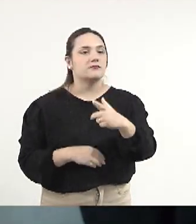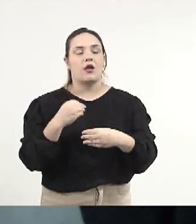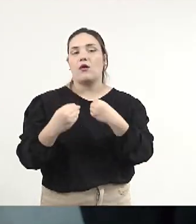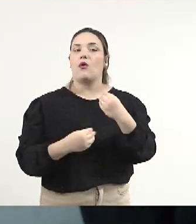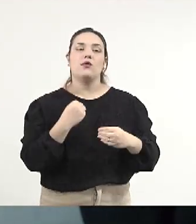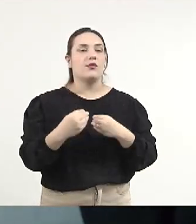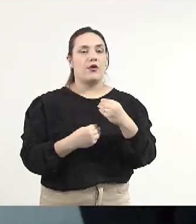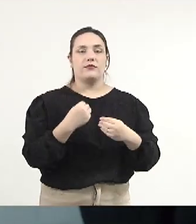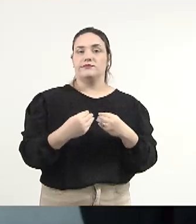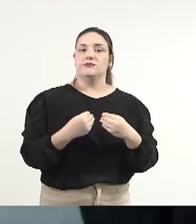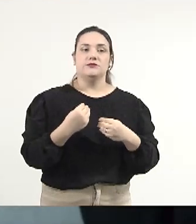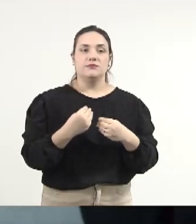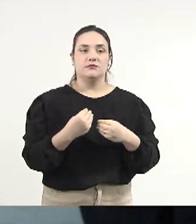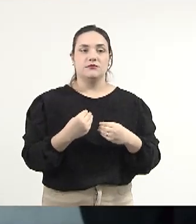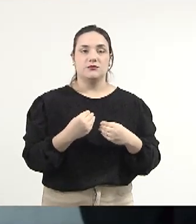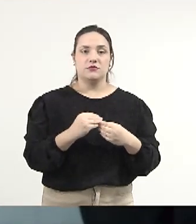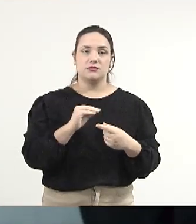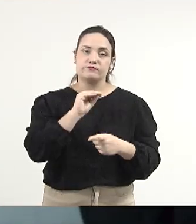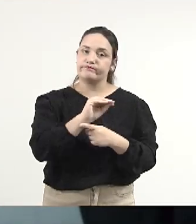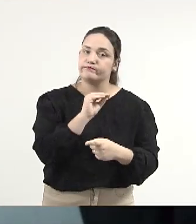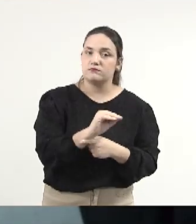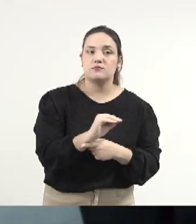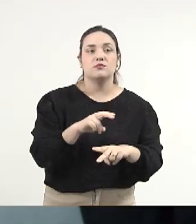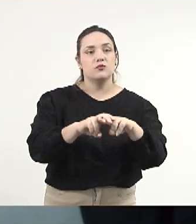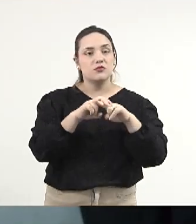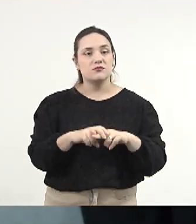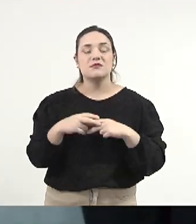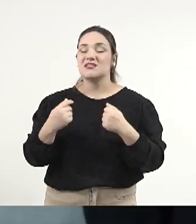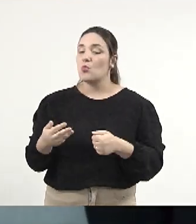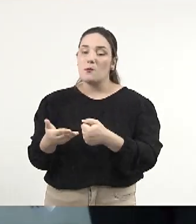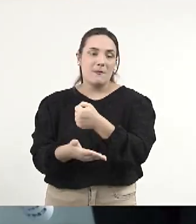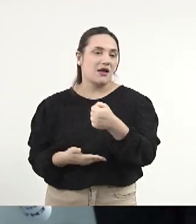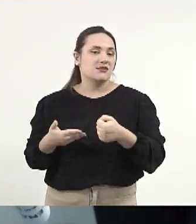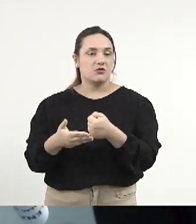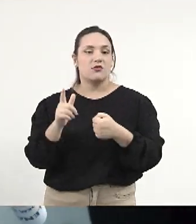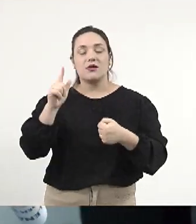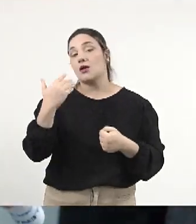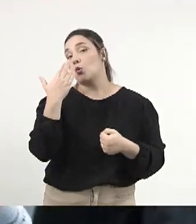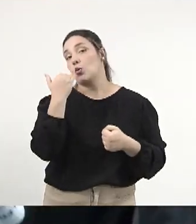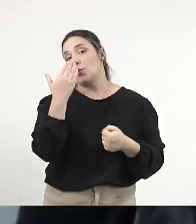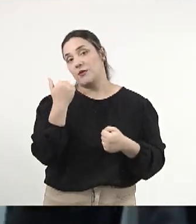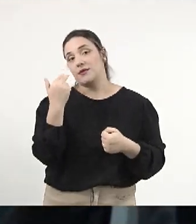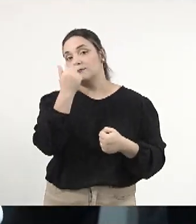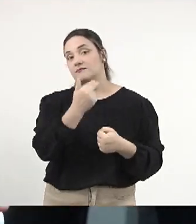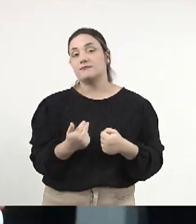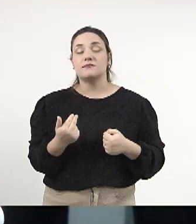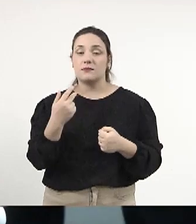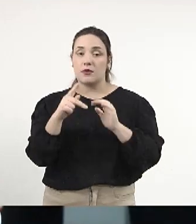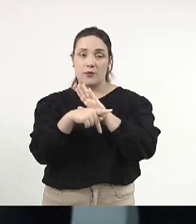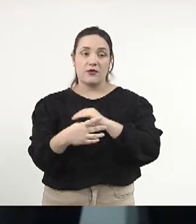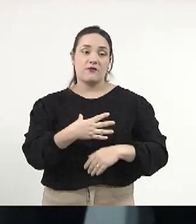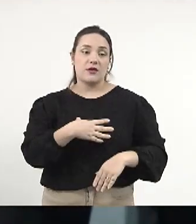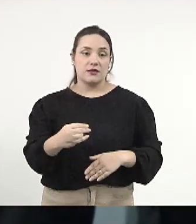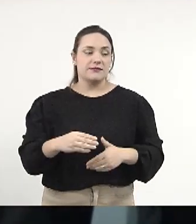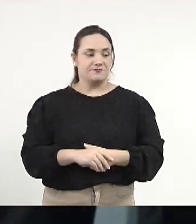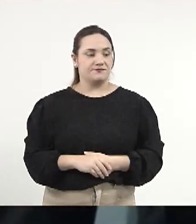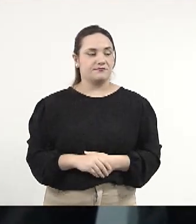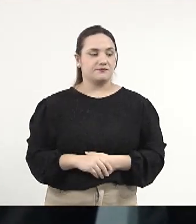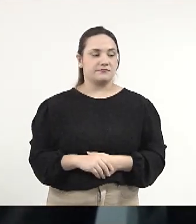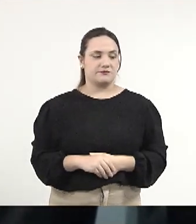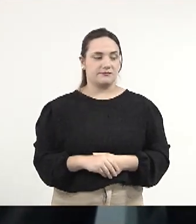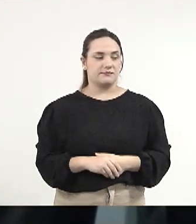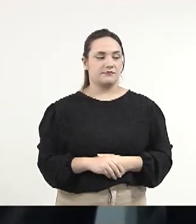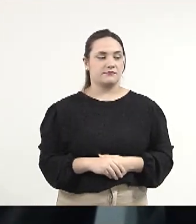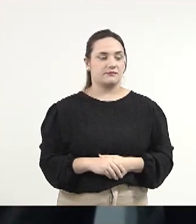de garantir e que lutam para que garanta o mínimo, que é uma alimentação para os seus filhos. Isso é